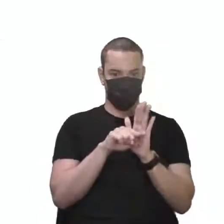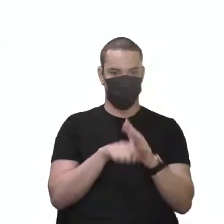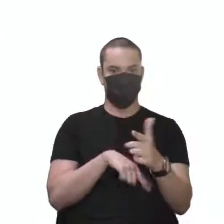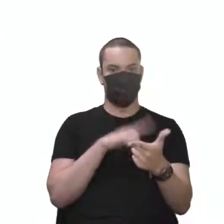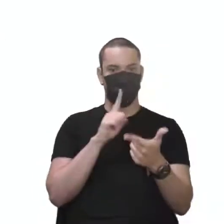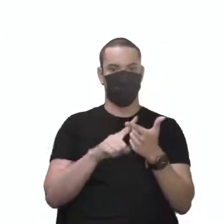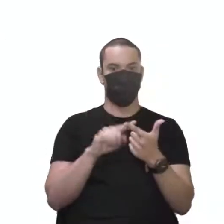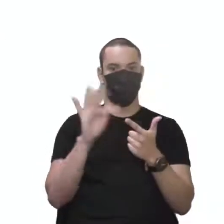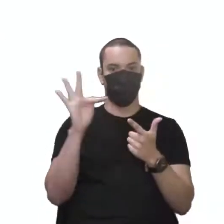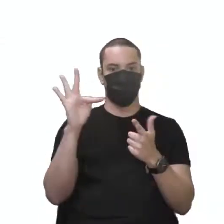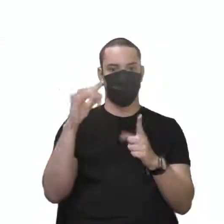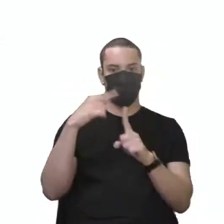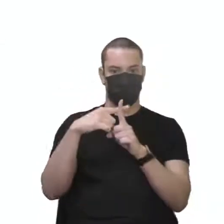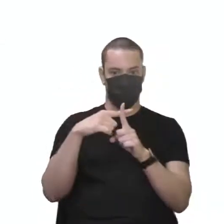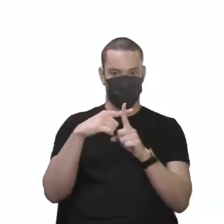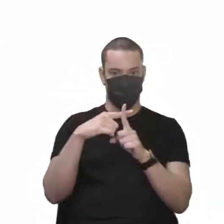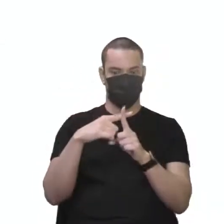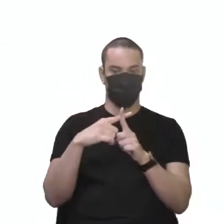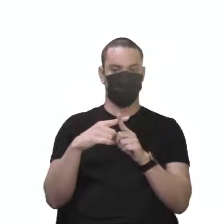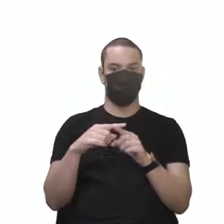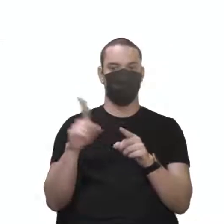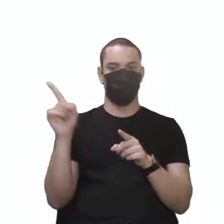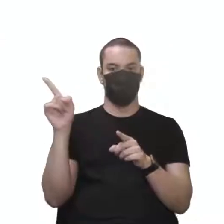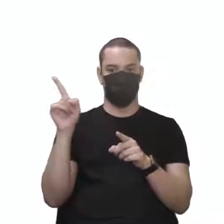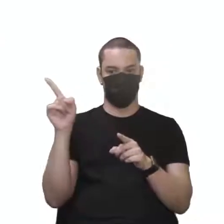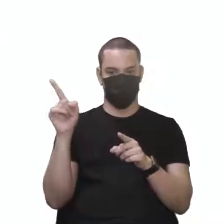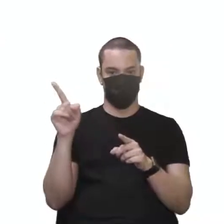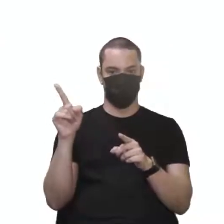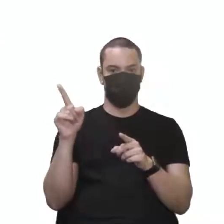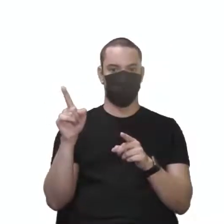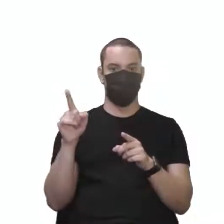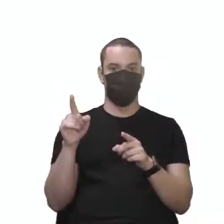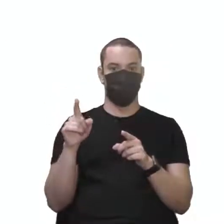a bactéria F+, e a bactéria do tipo